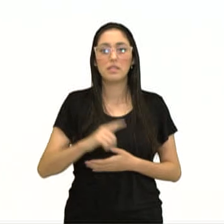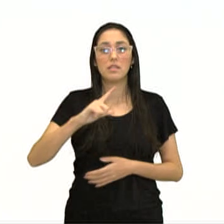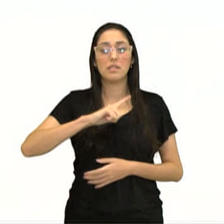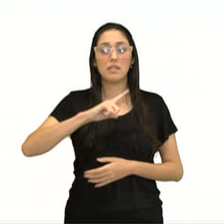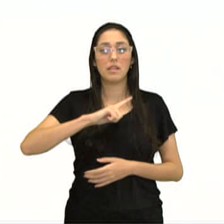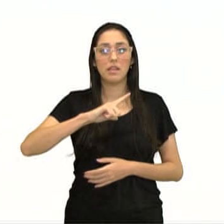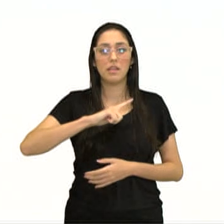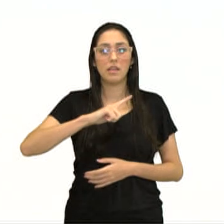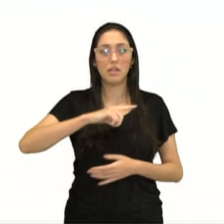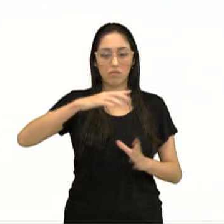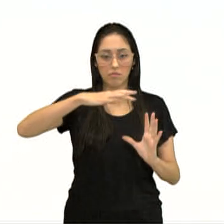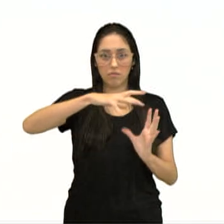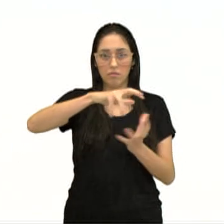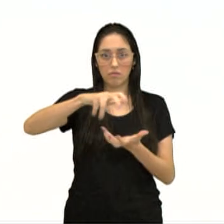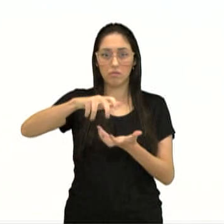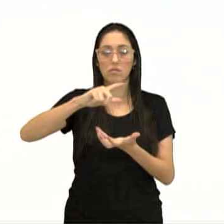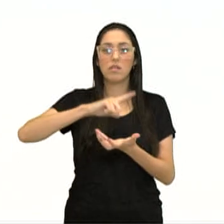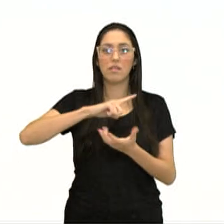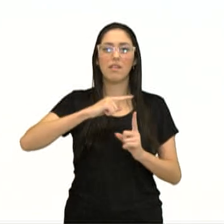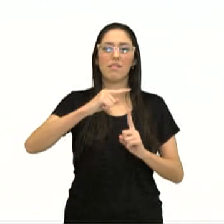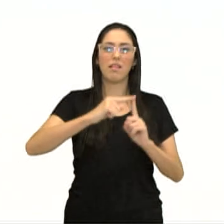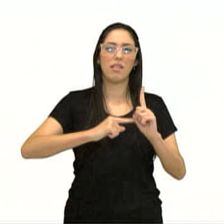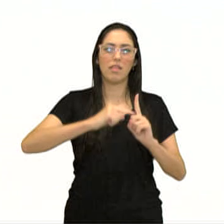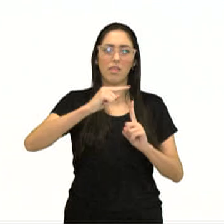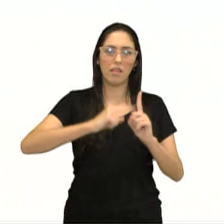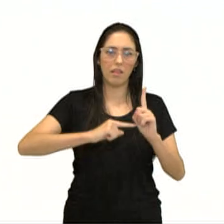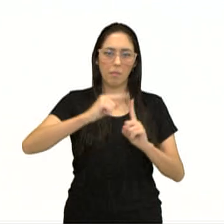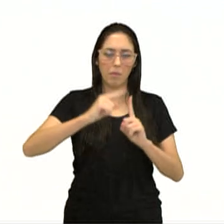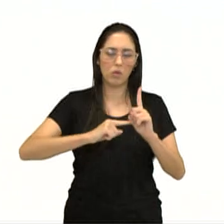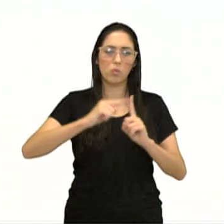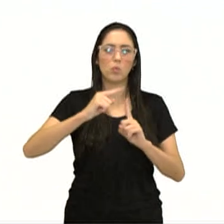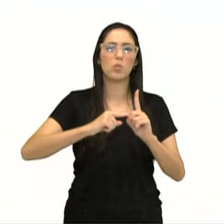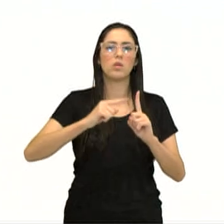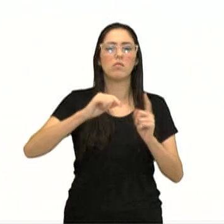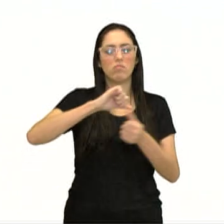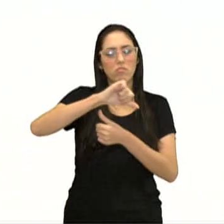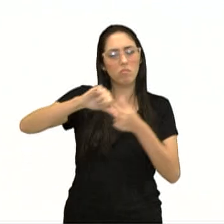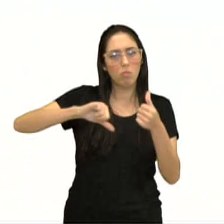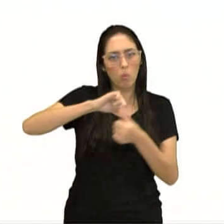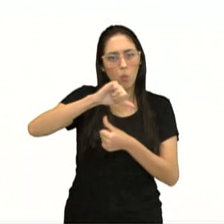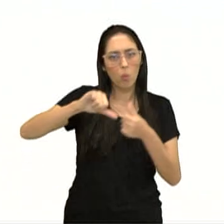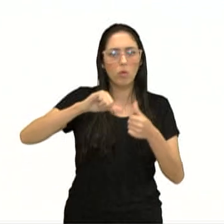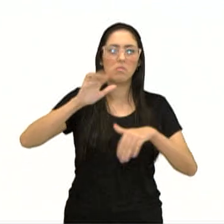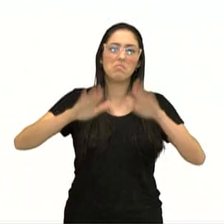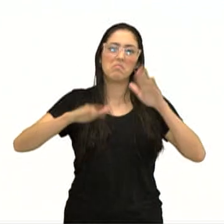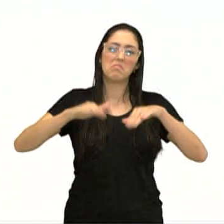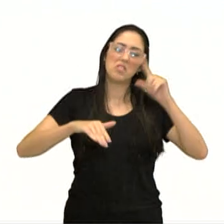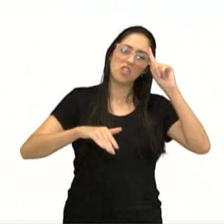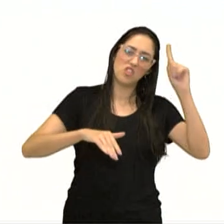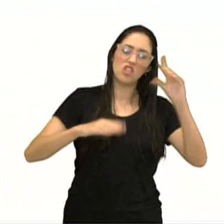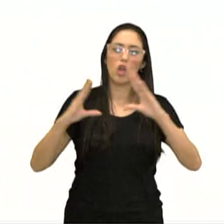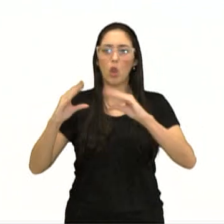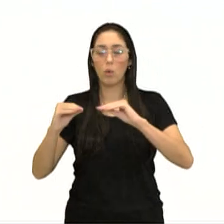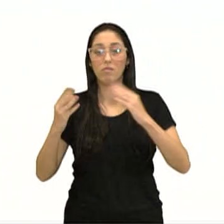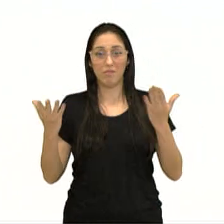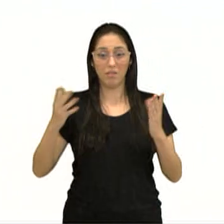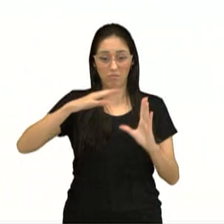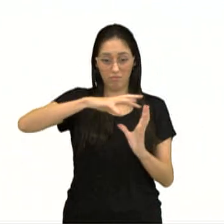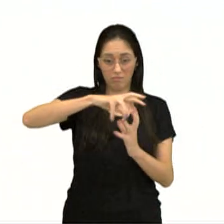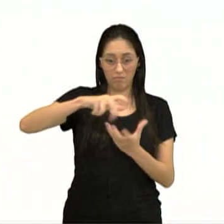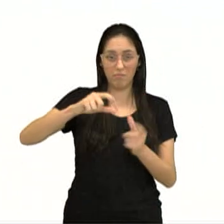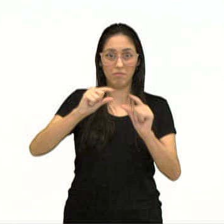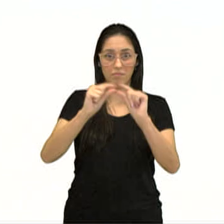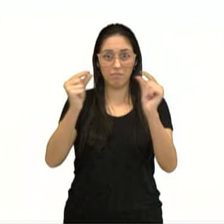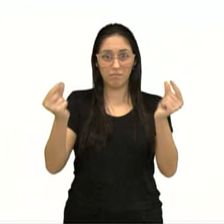uma pequena amplitude térmica e variação entre dias e noites. Ou seja, a atmosfera, que é essa